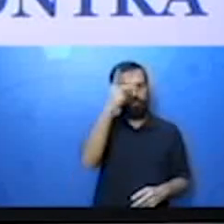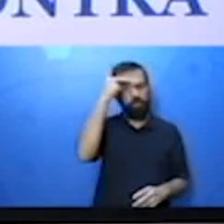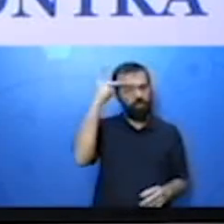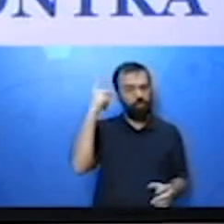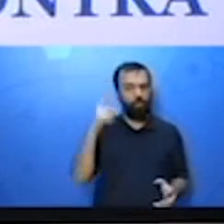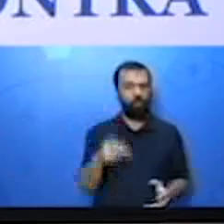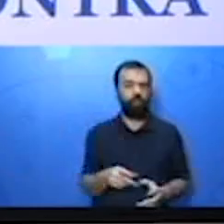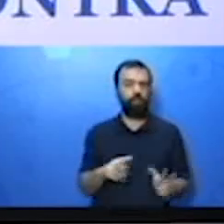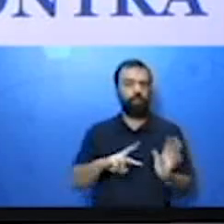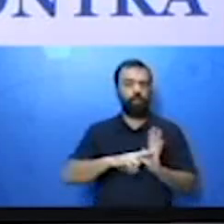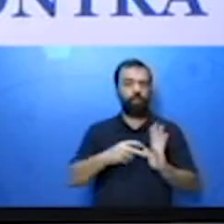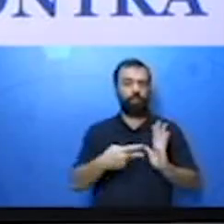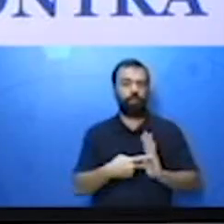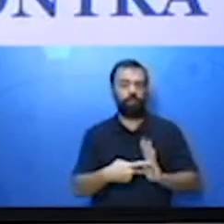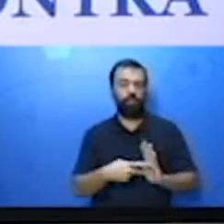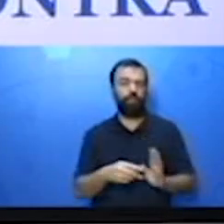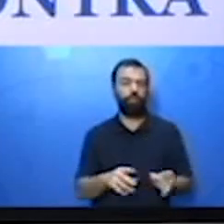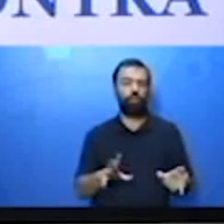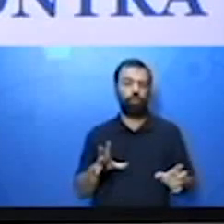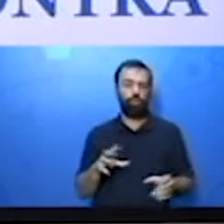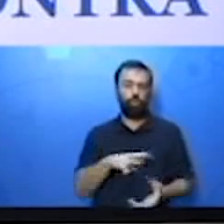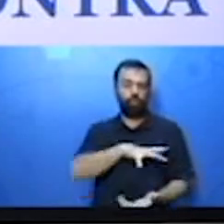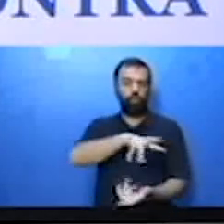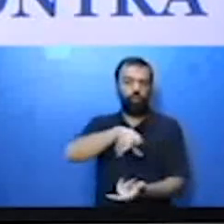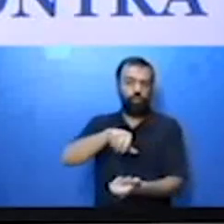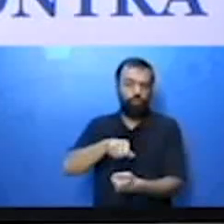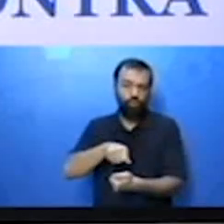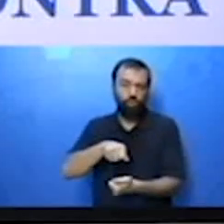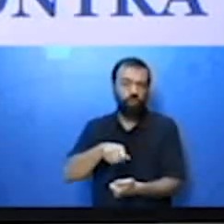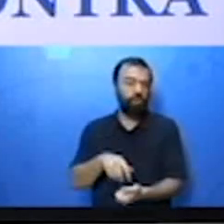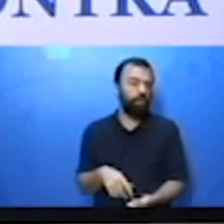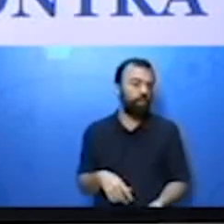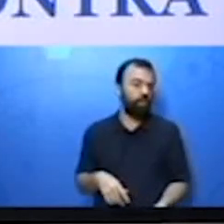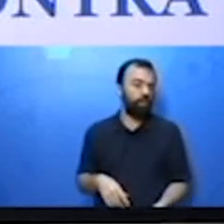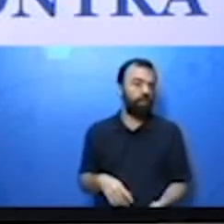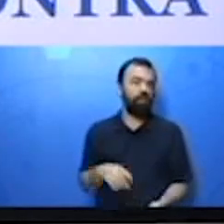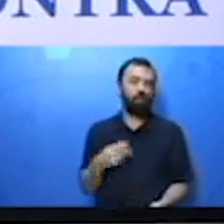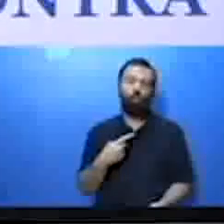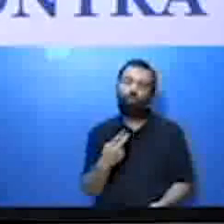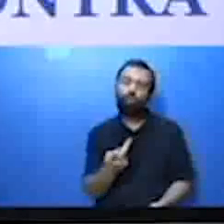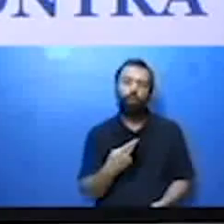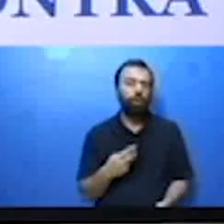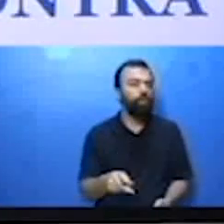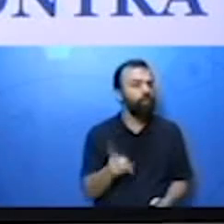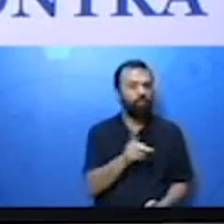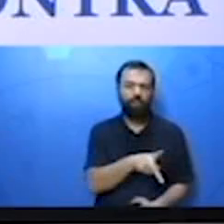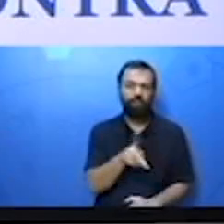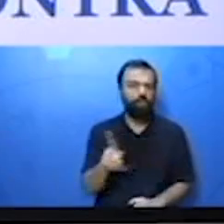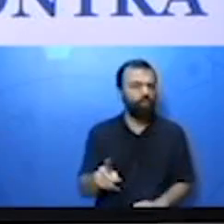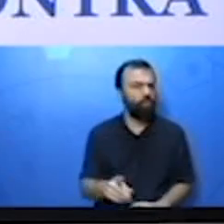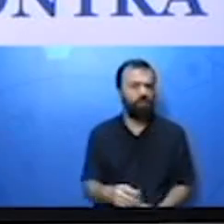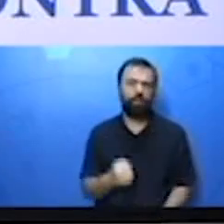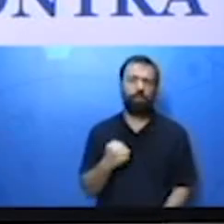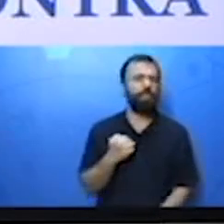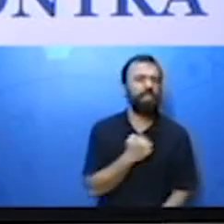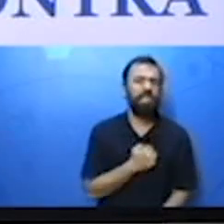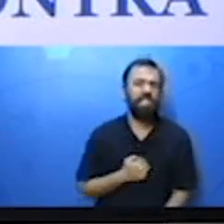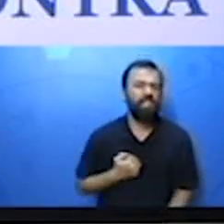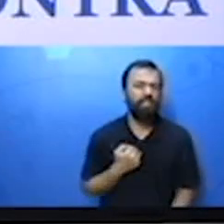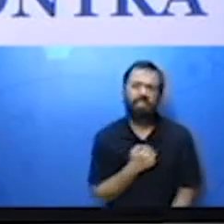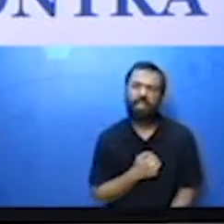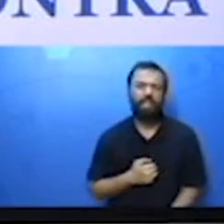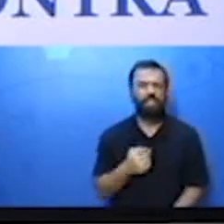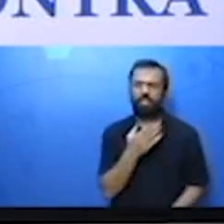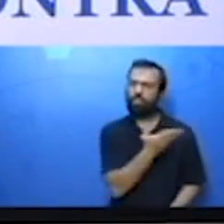os professores da EJA Fundamental 1, estamos com muita saudade de todos os nossos alunos. Recebam